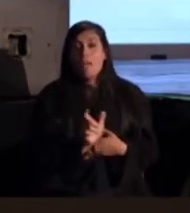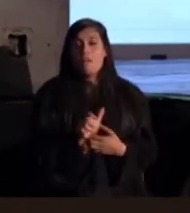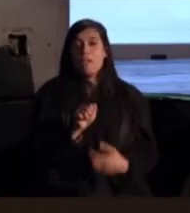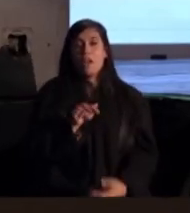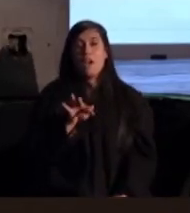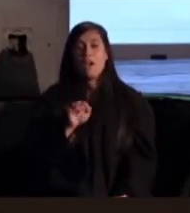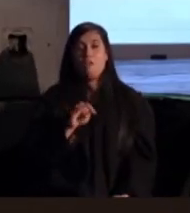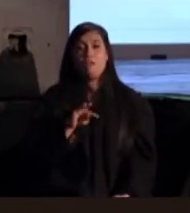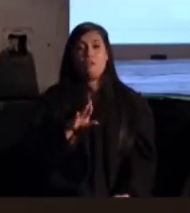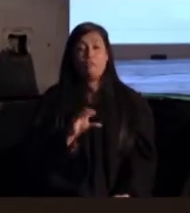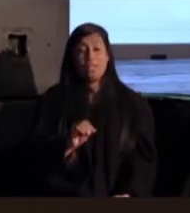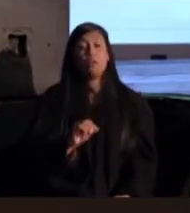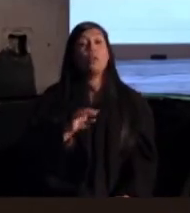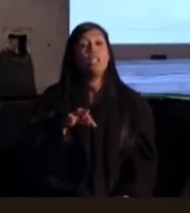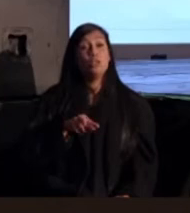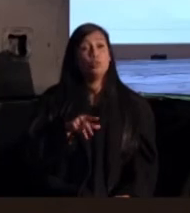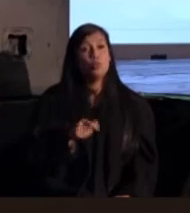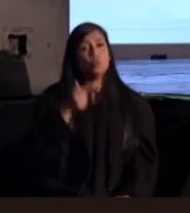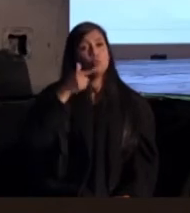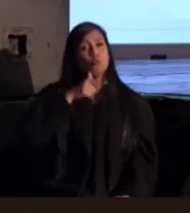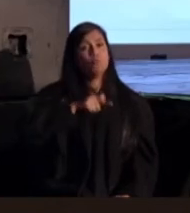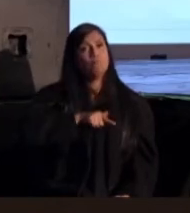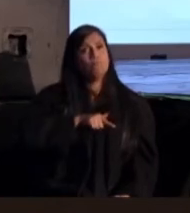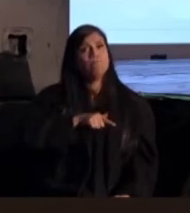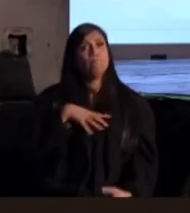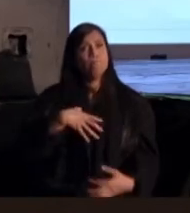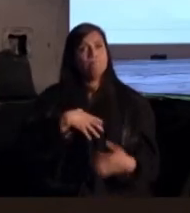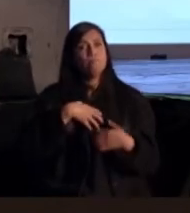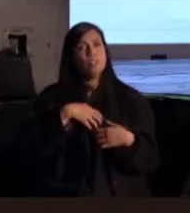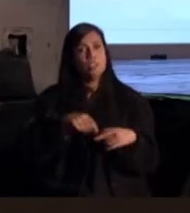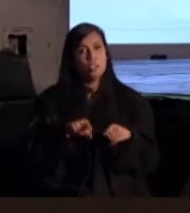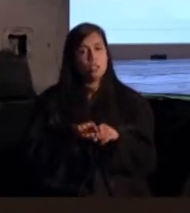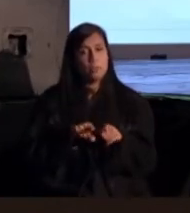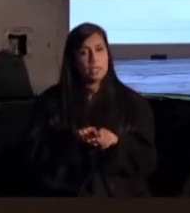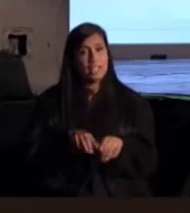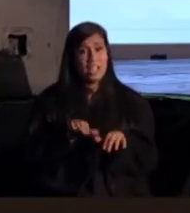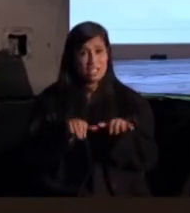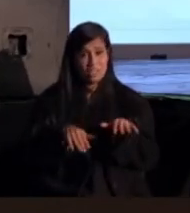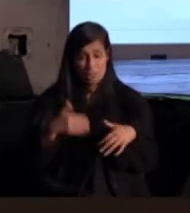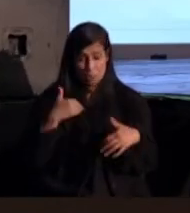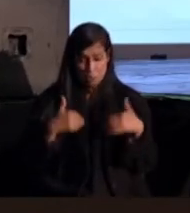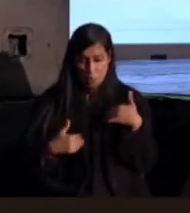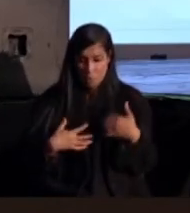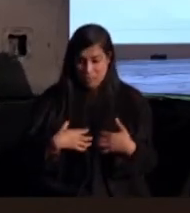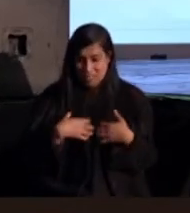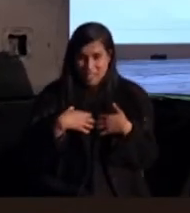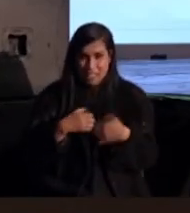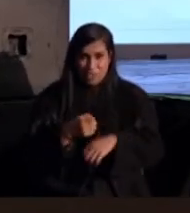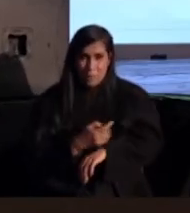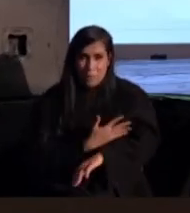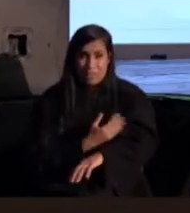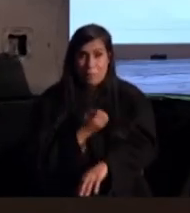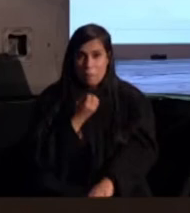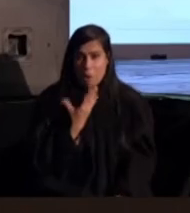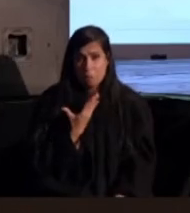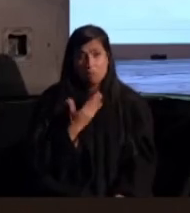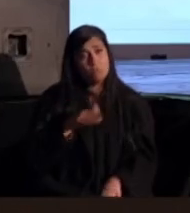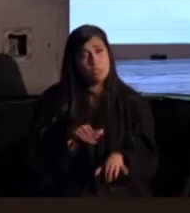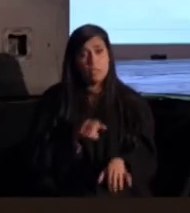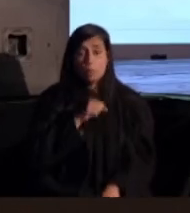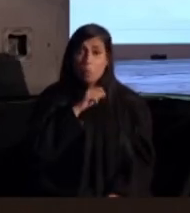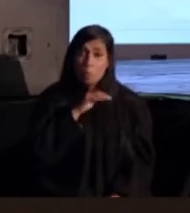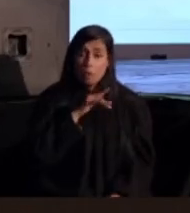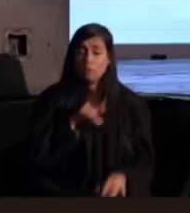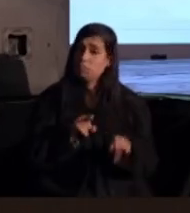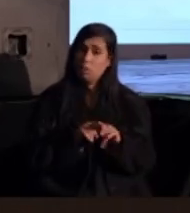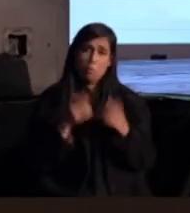afetos, eles nos alimentam e eles podem ter uma boa ou uma má digestão. Então, os afetos têm essa